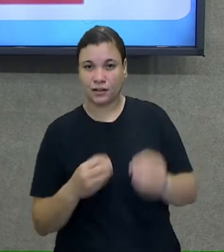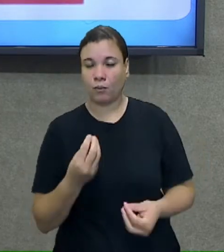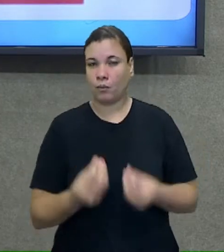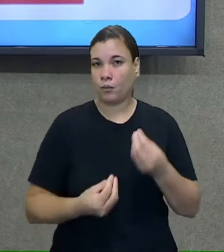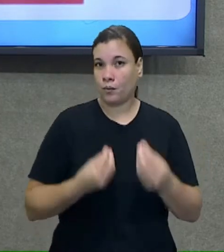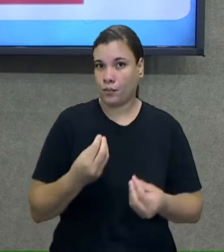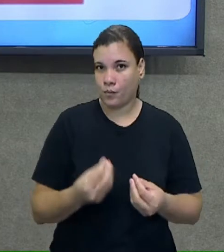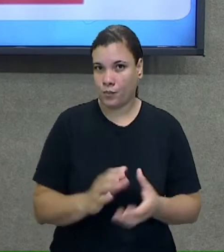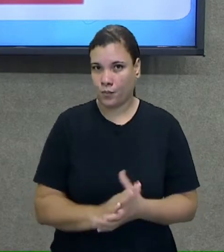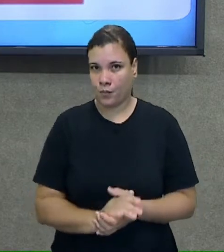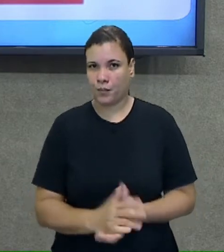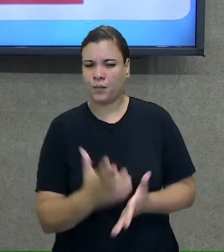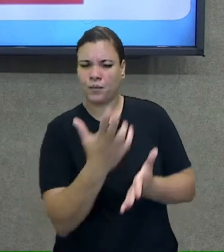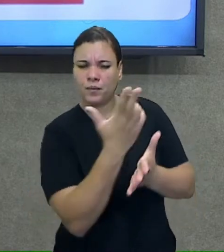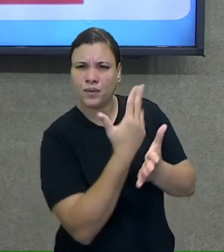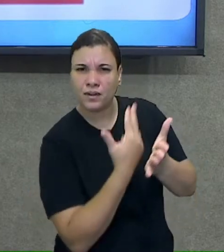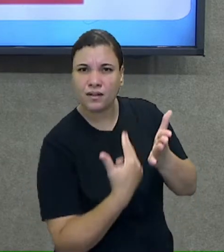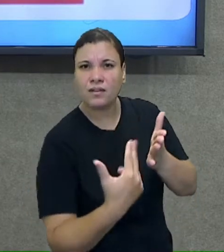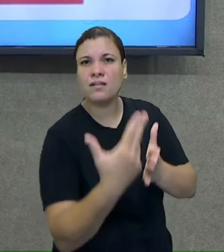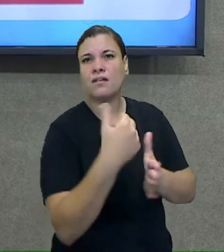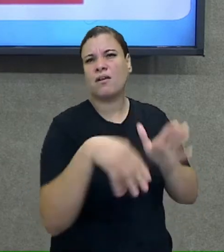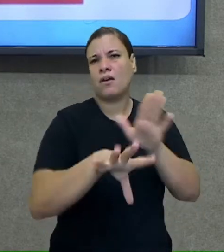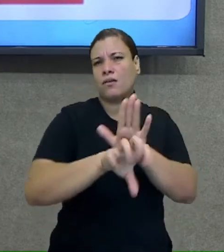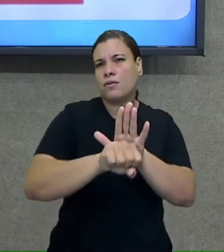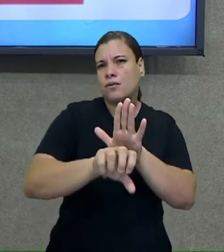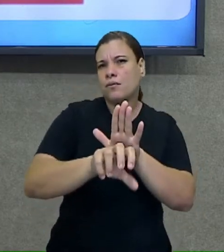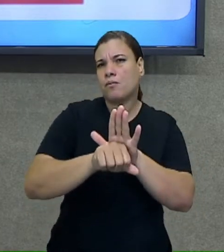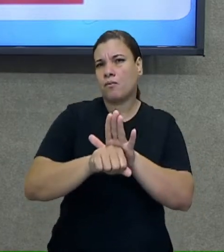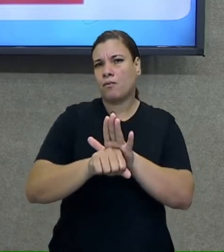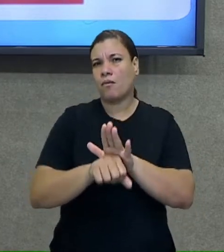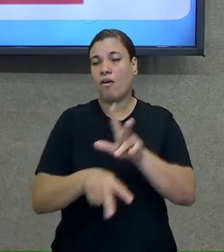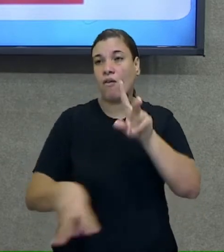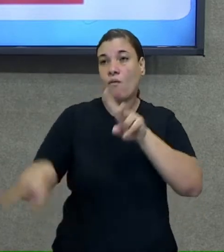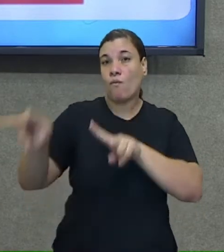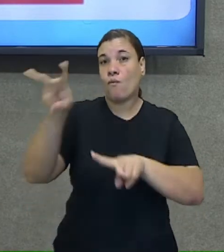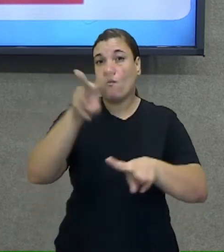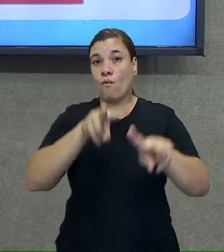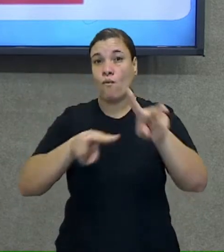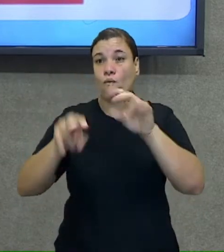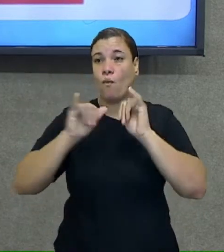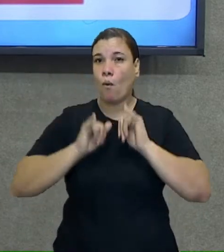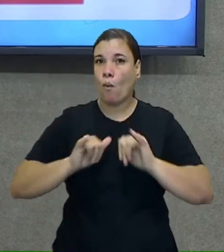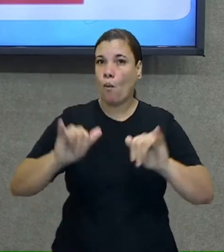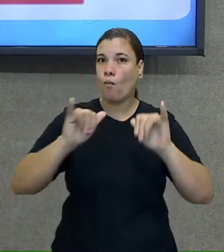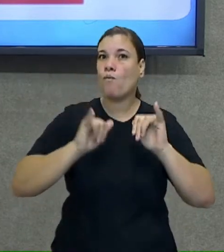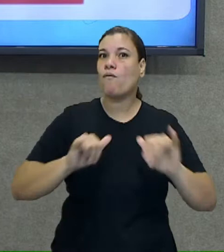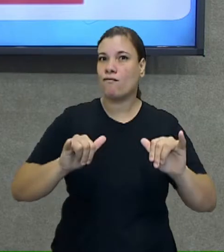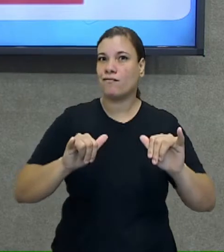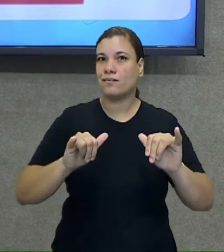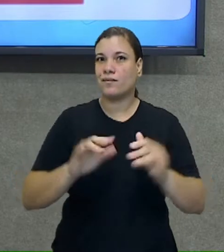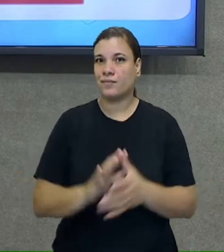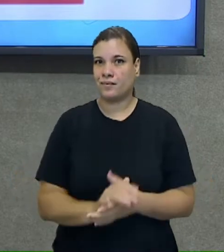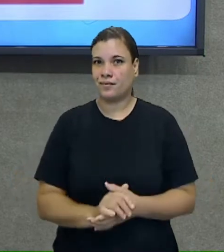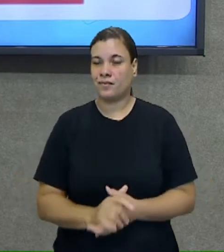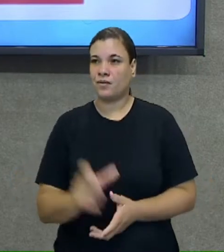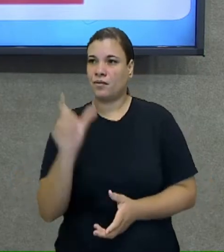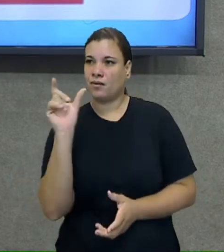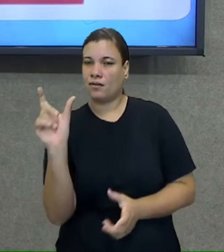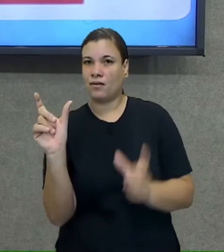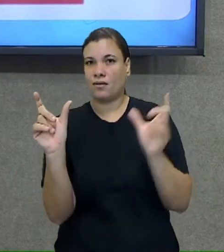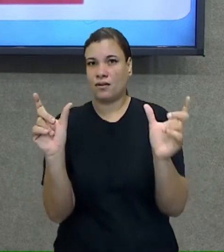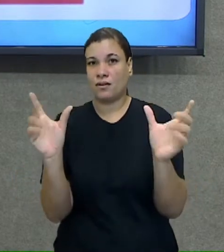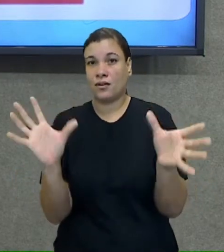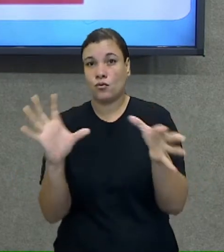ilustrações explicativas sobre um tema ou assunto. Infográfico é a junção das palavras